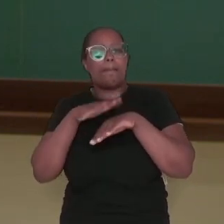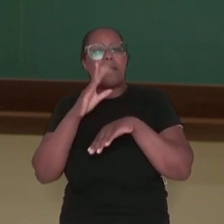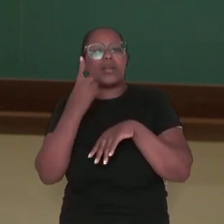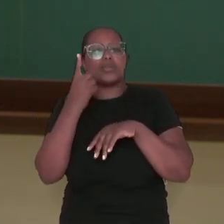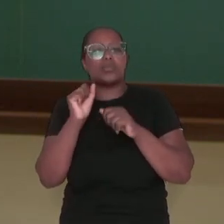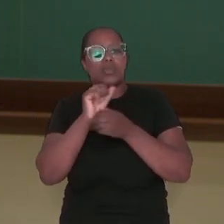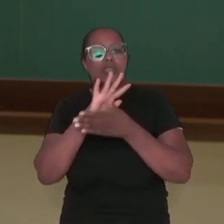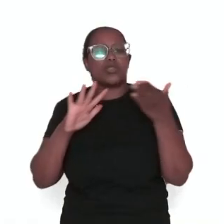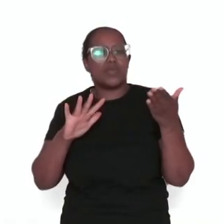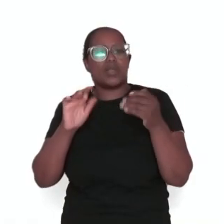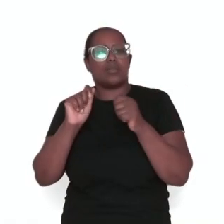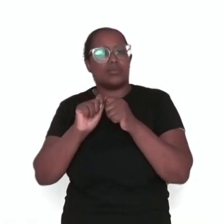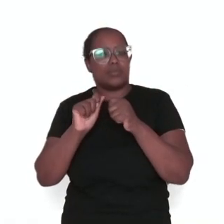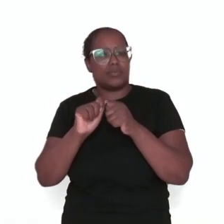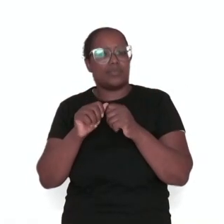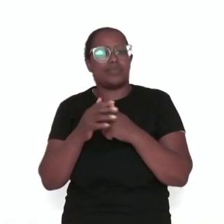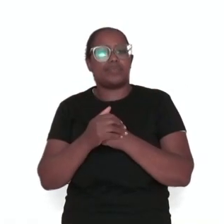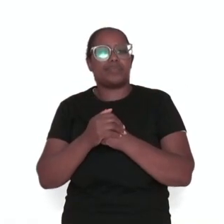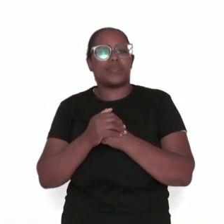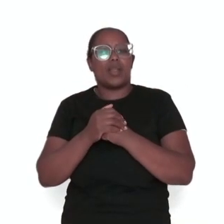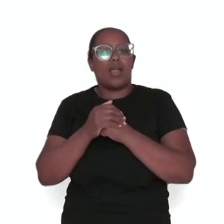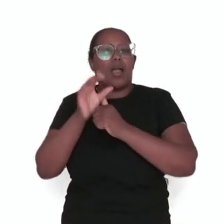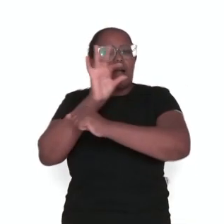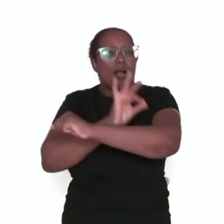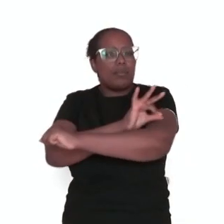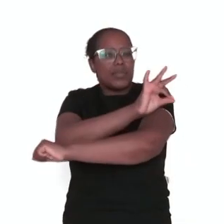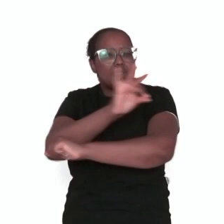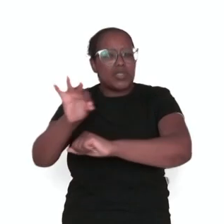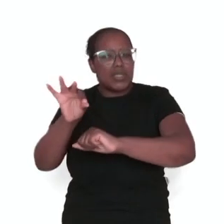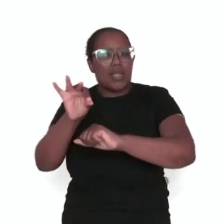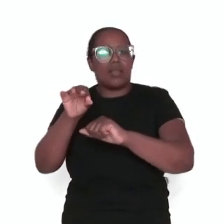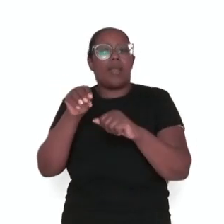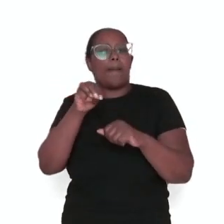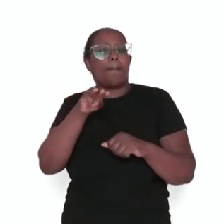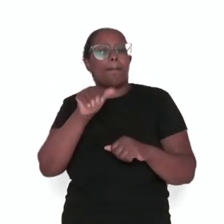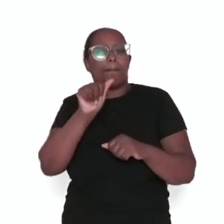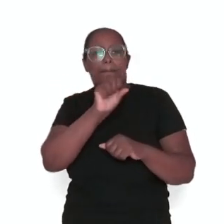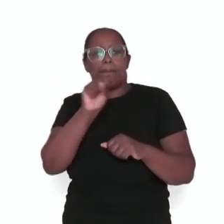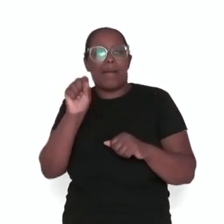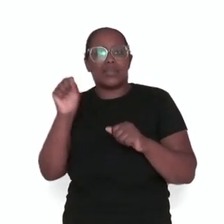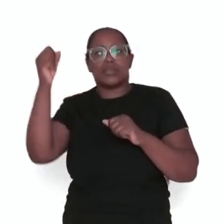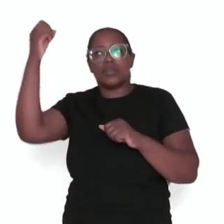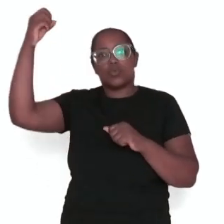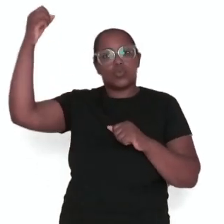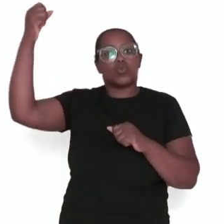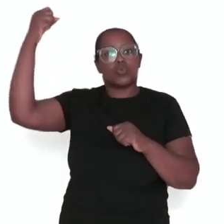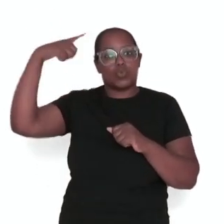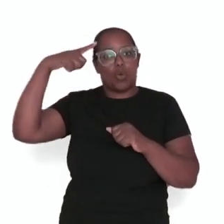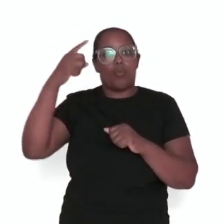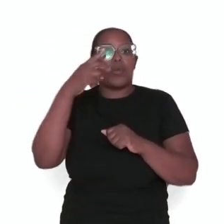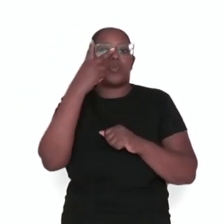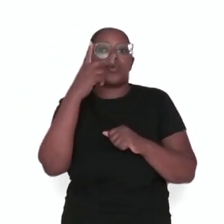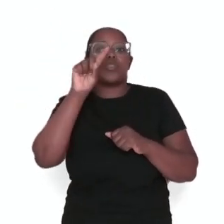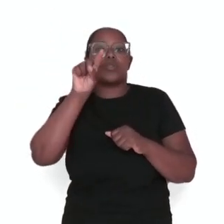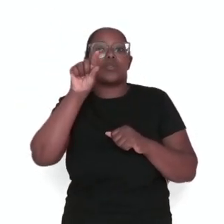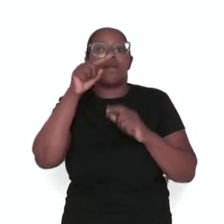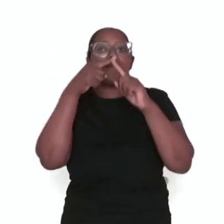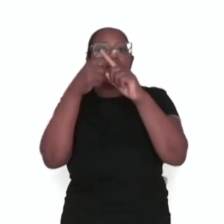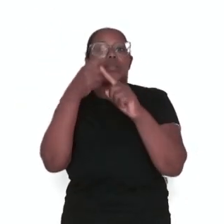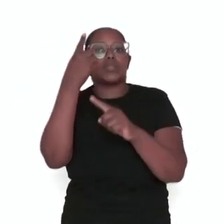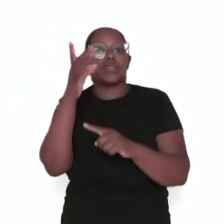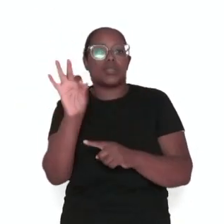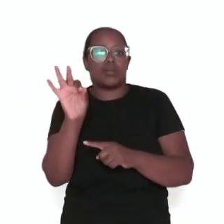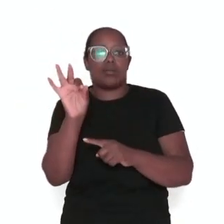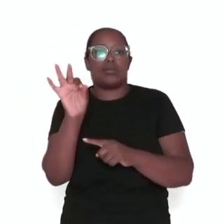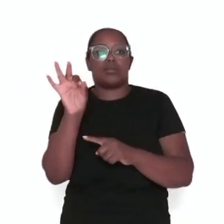Vamos aqui comigo. A medida de massa do Sol é de 2 vezes 10 elevado a 27